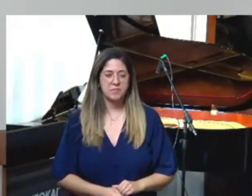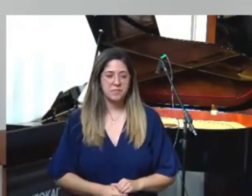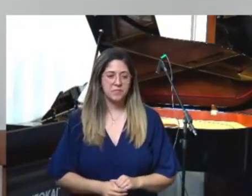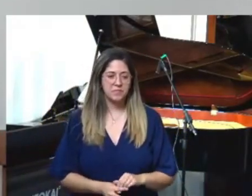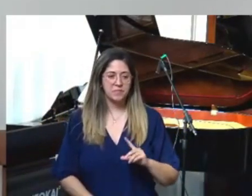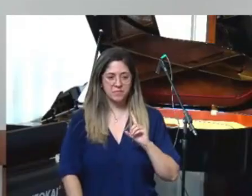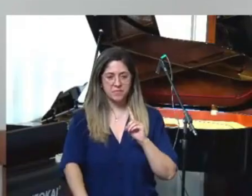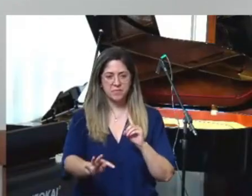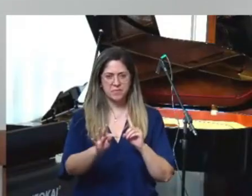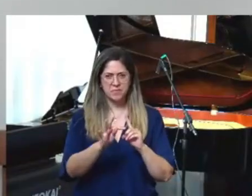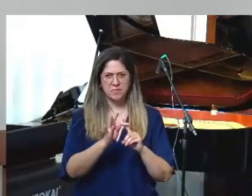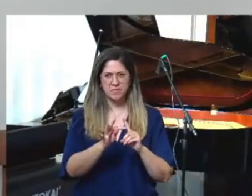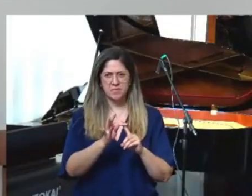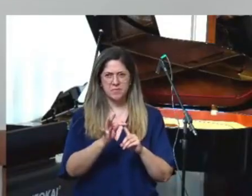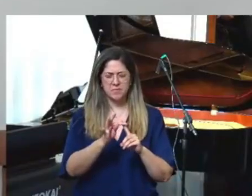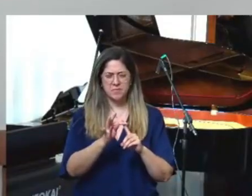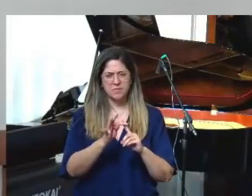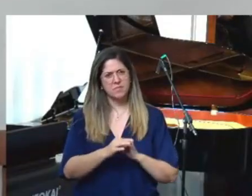Carta de Paulo